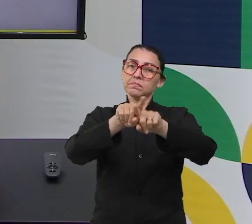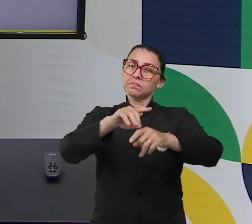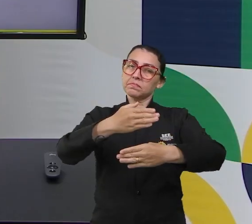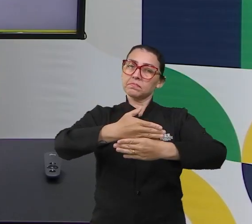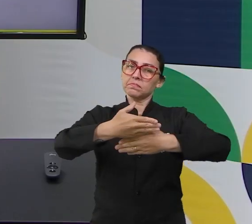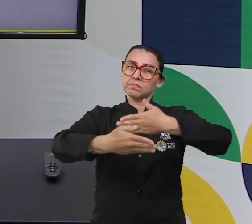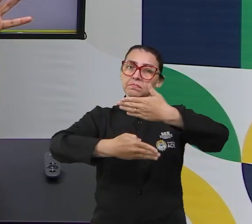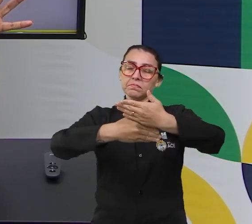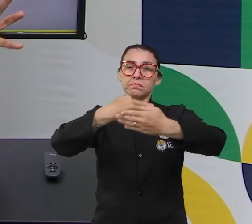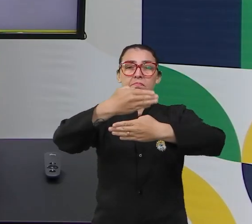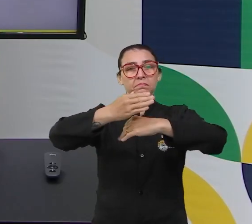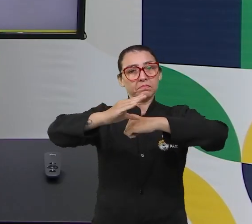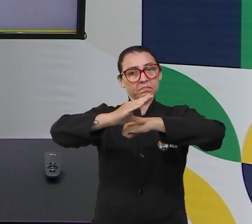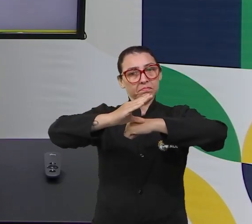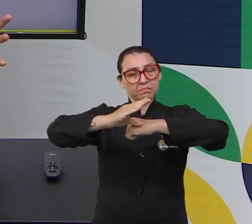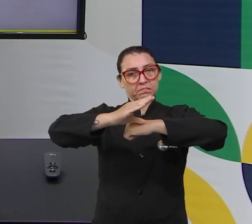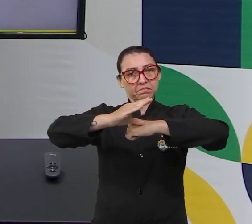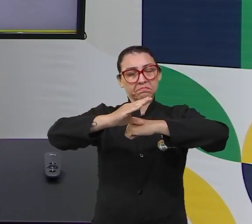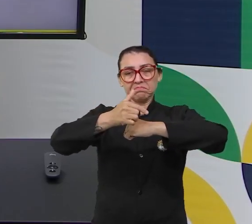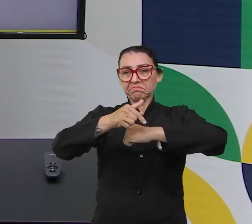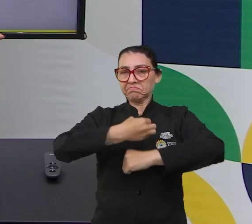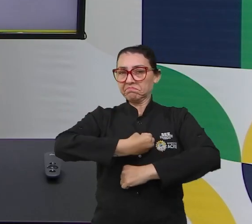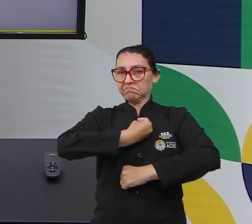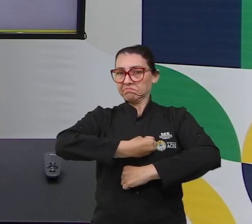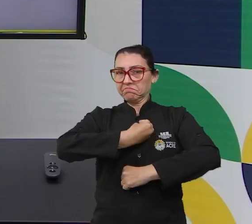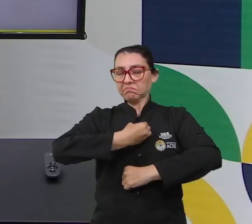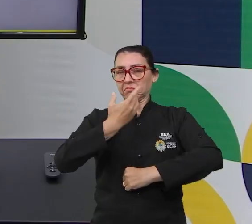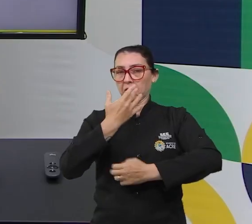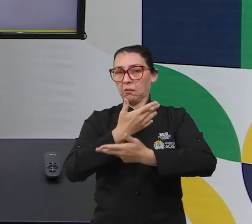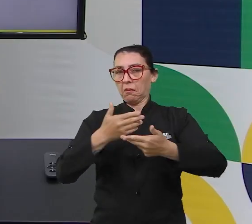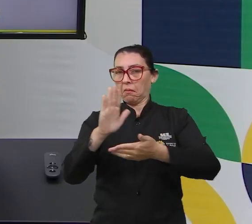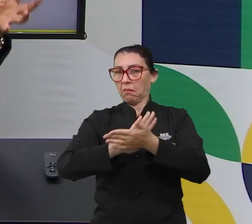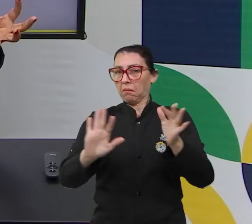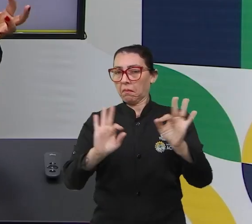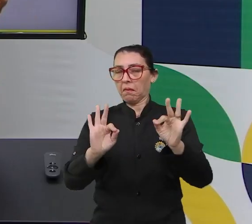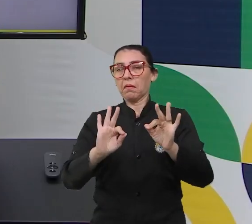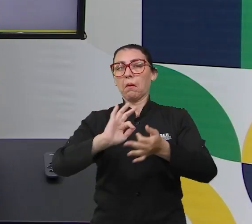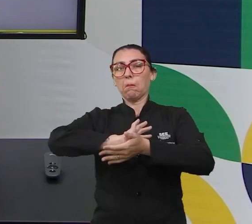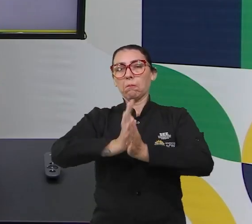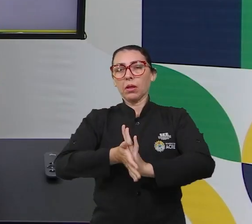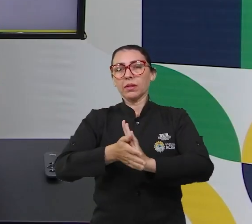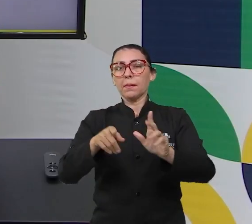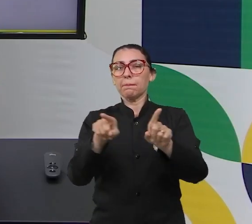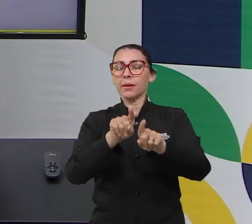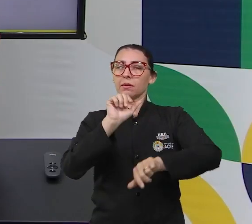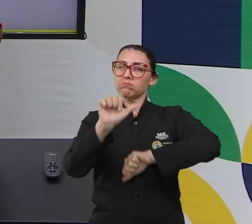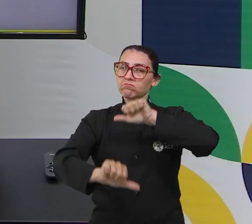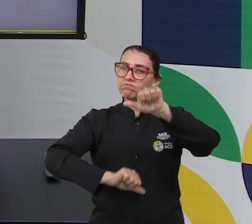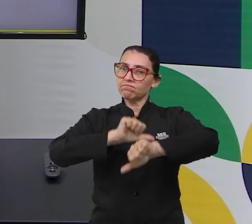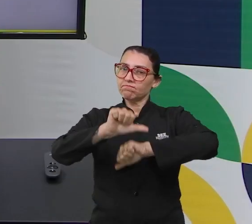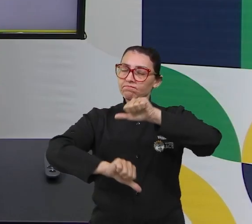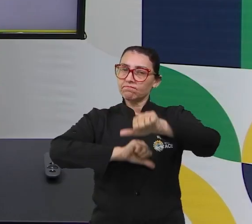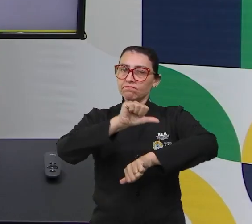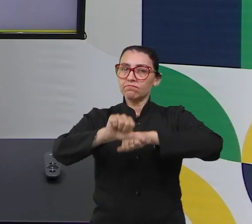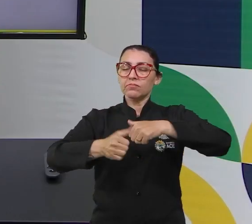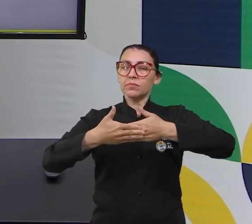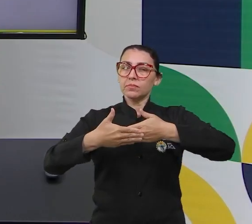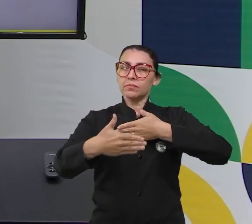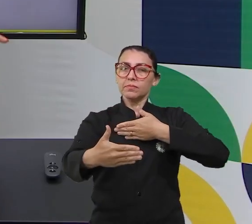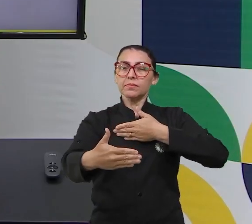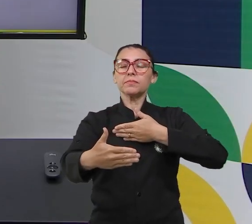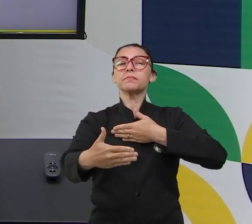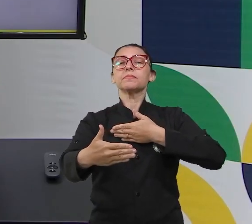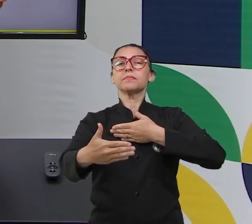muros que eram cinzas, sem vida e sem cor e até deteriorados, eles são transformados a